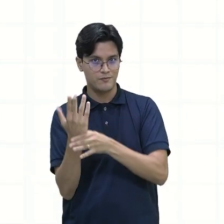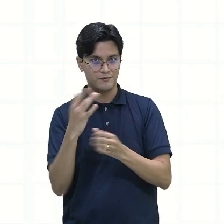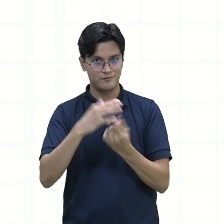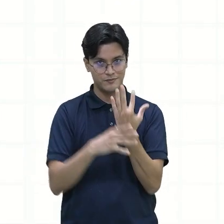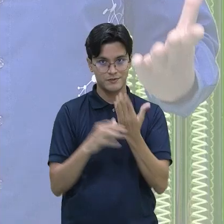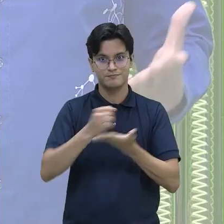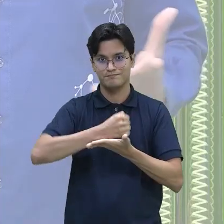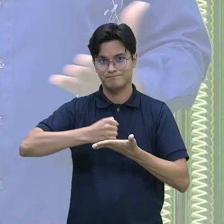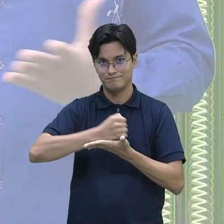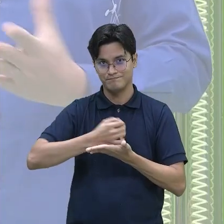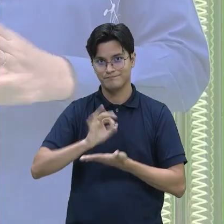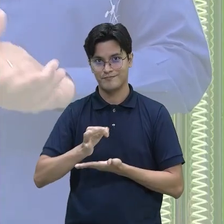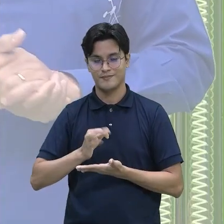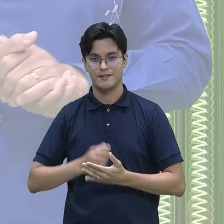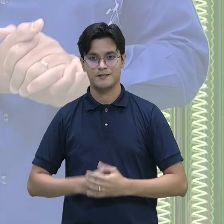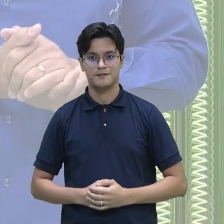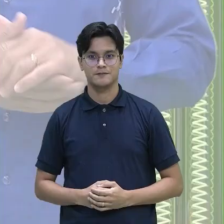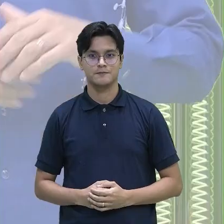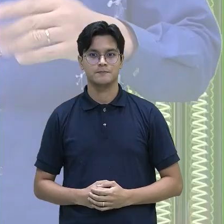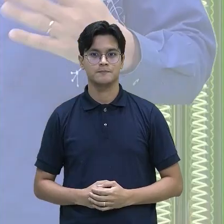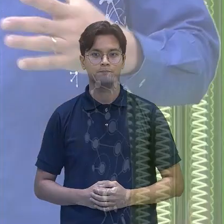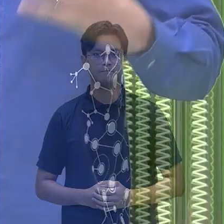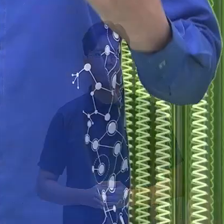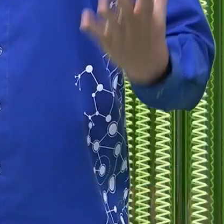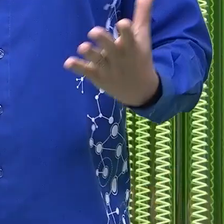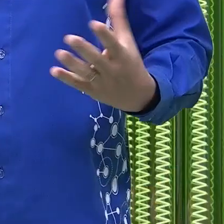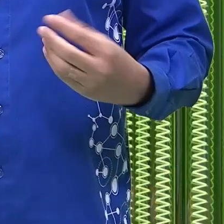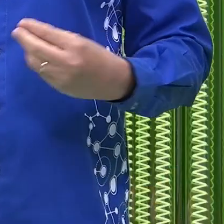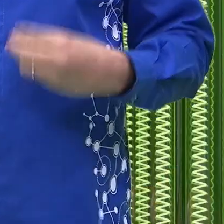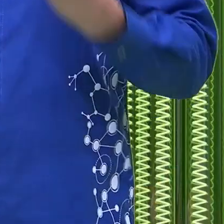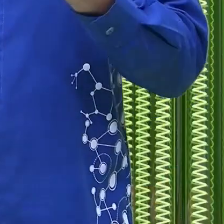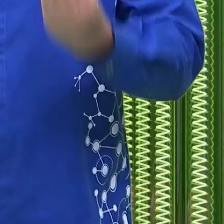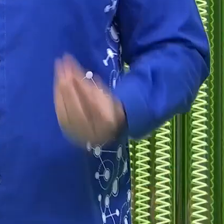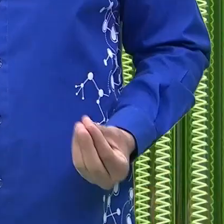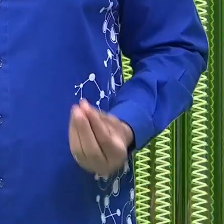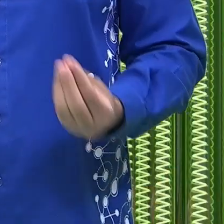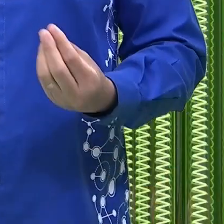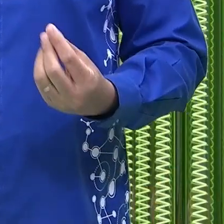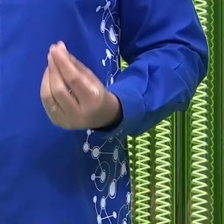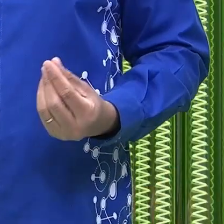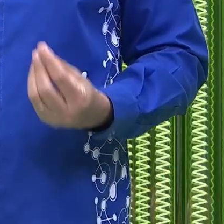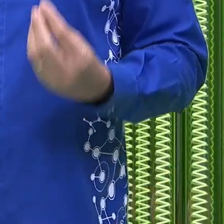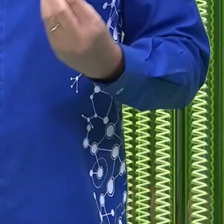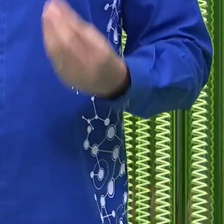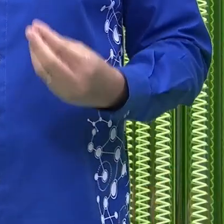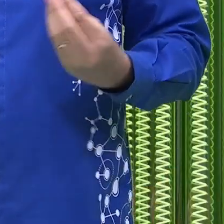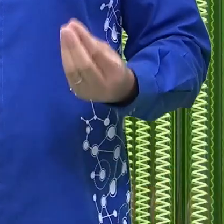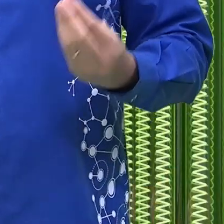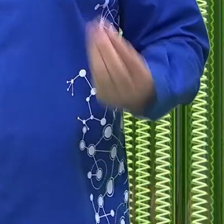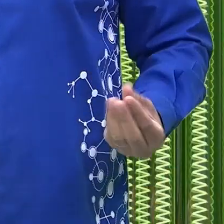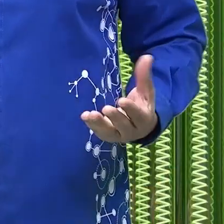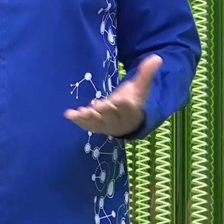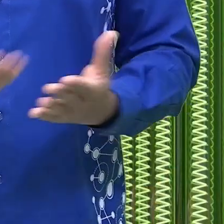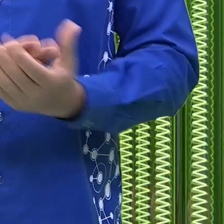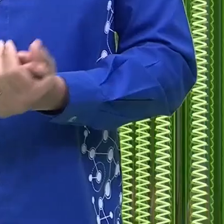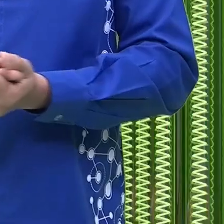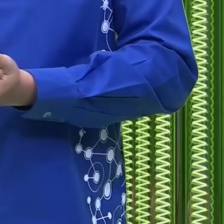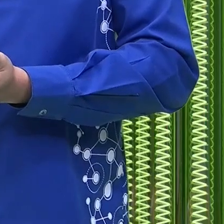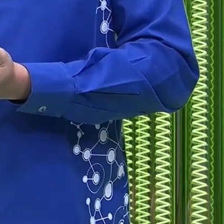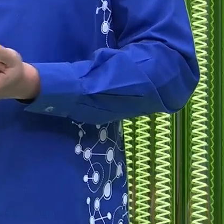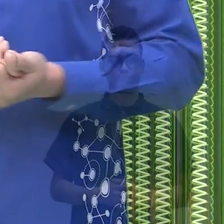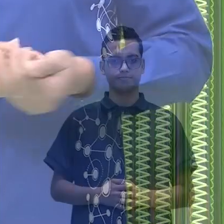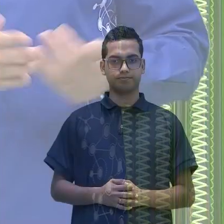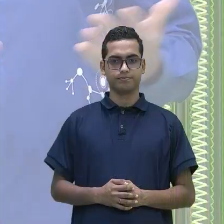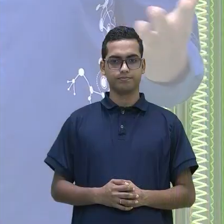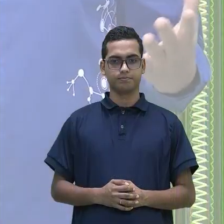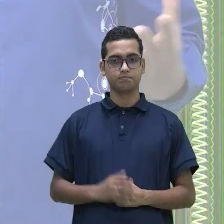desses estudos que são realizados, né, para então comunicar à população essas pesquisas que são